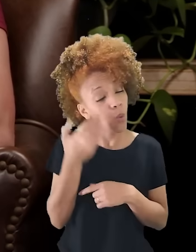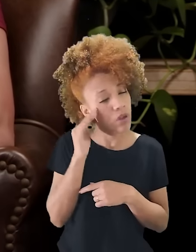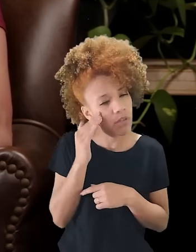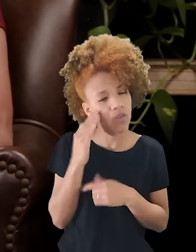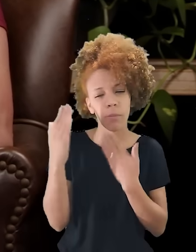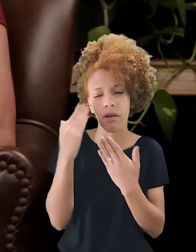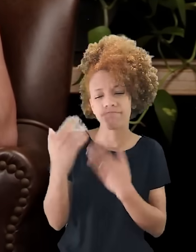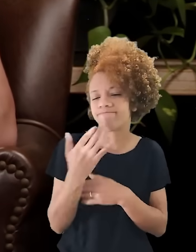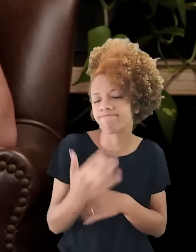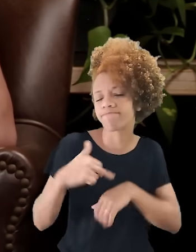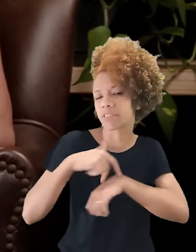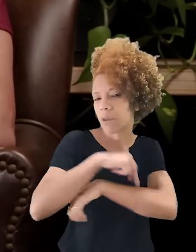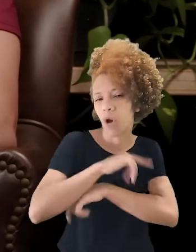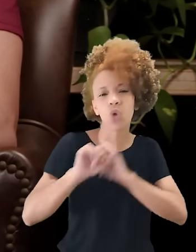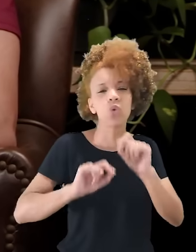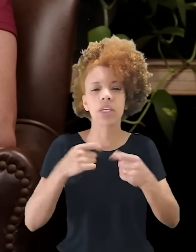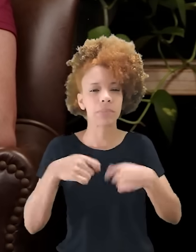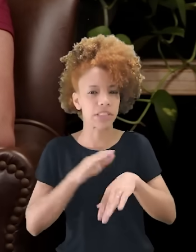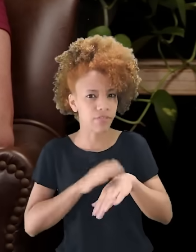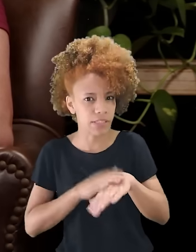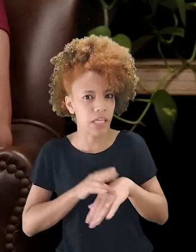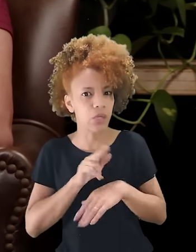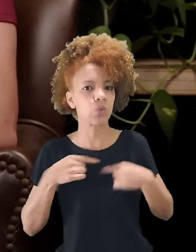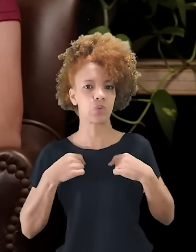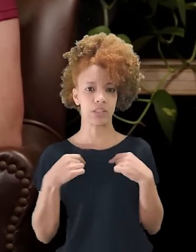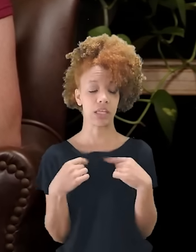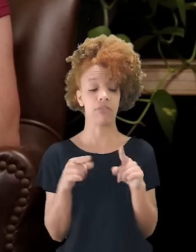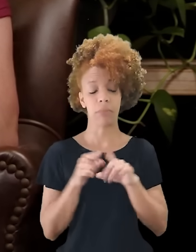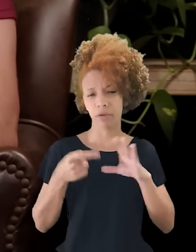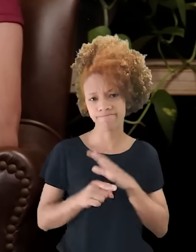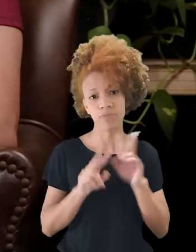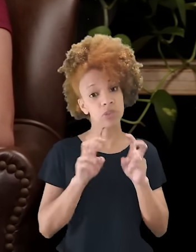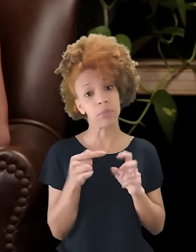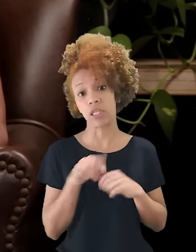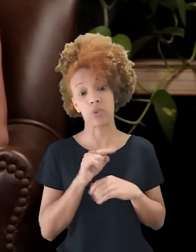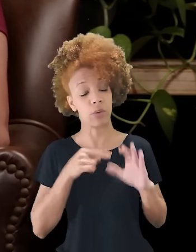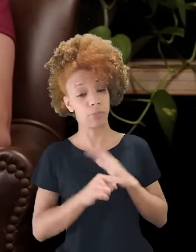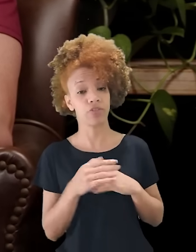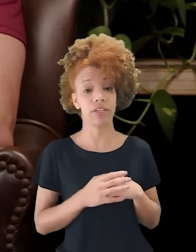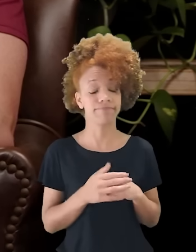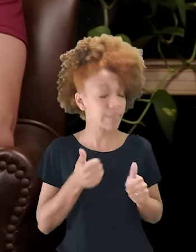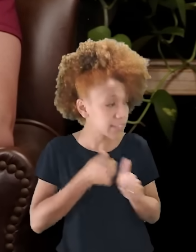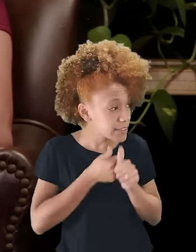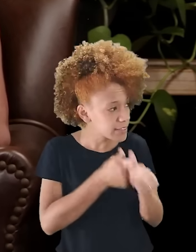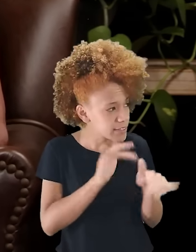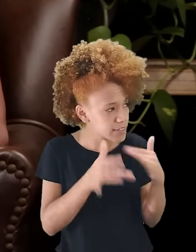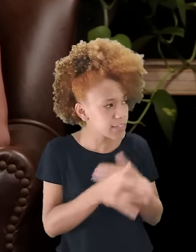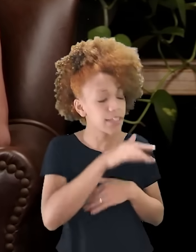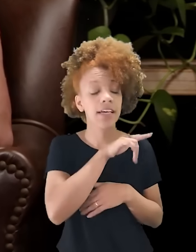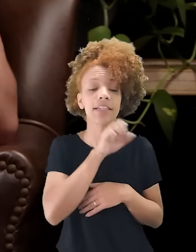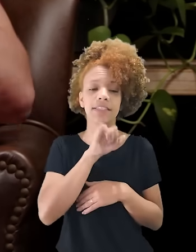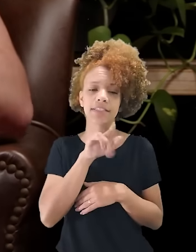ou entender mais sobre essas psicologias das cores e o que você deve estar vestido se aprofundar num tema que o nome aprofundei Siga a